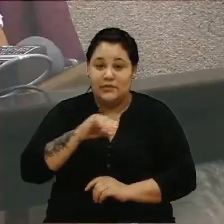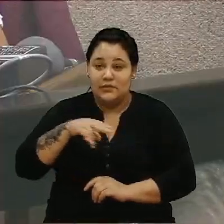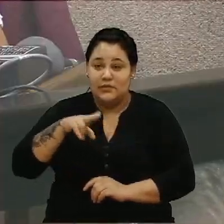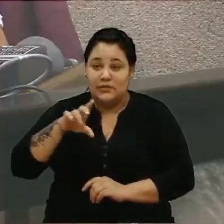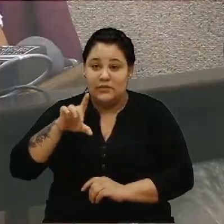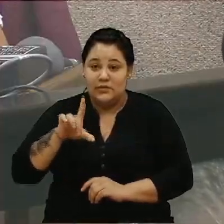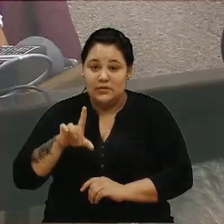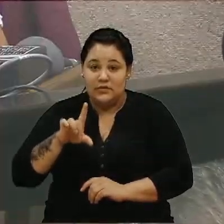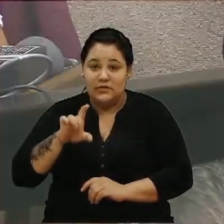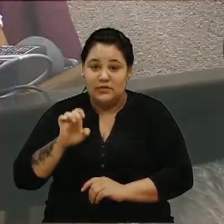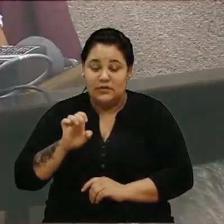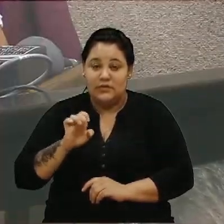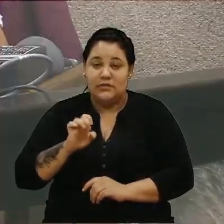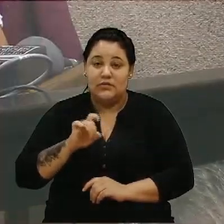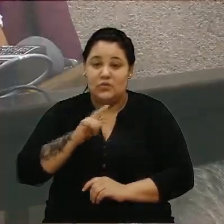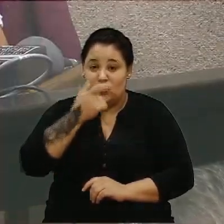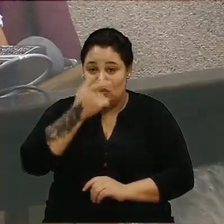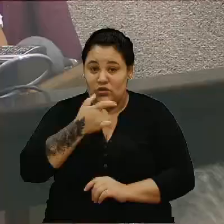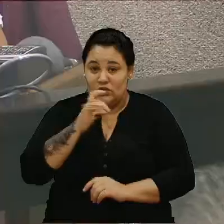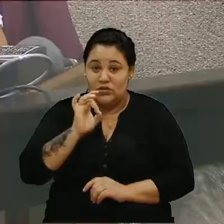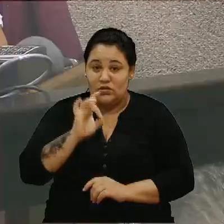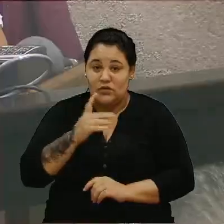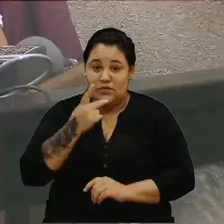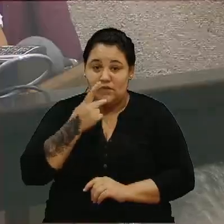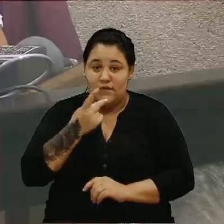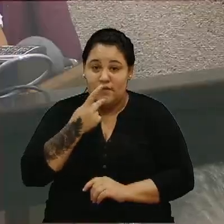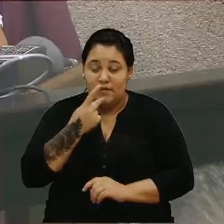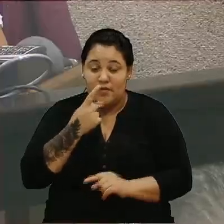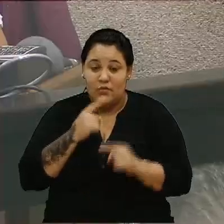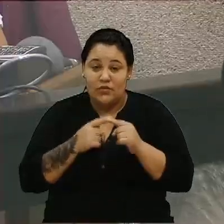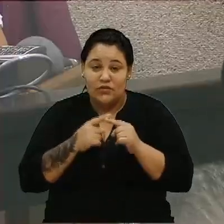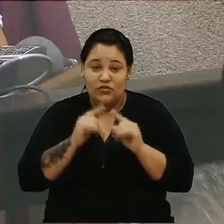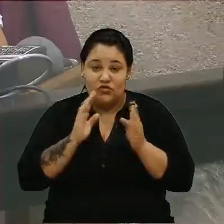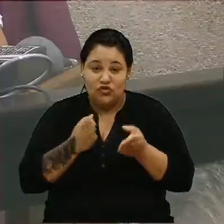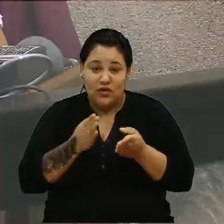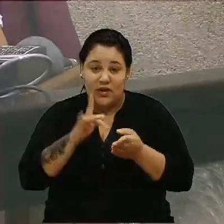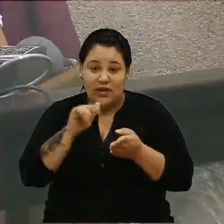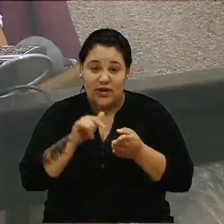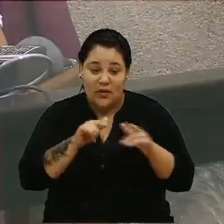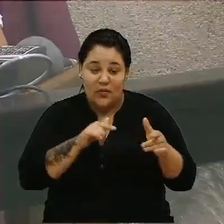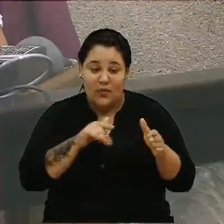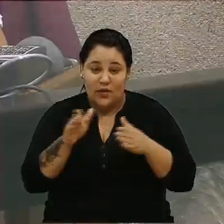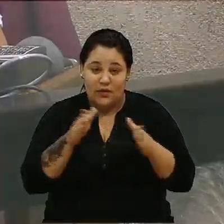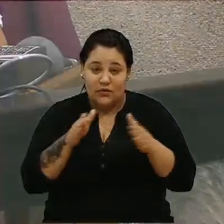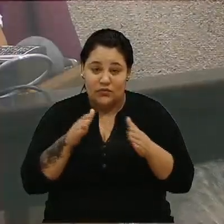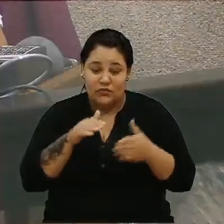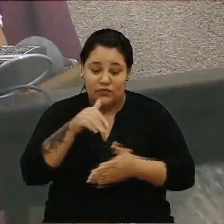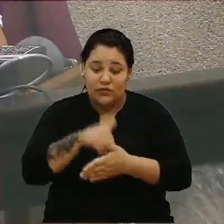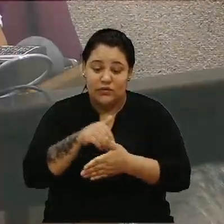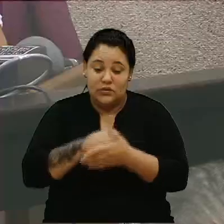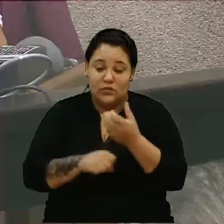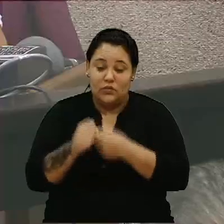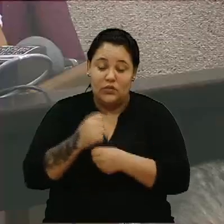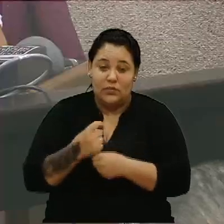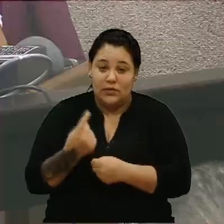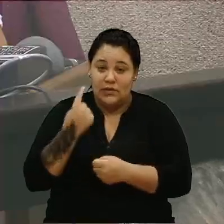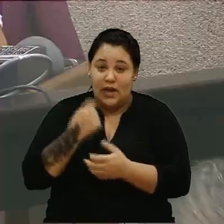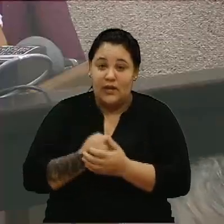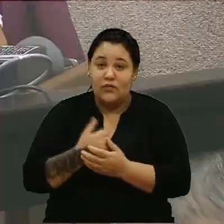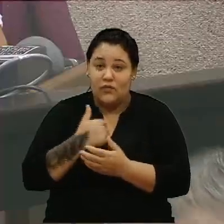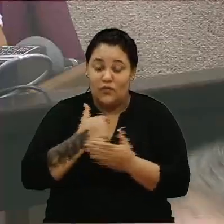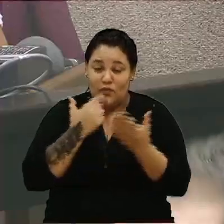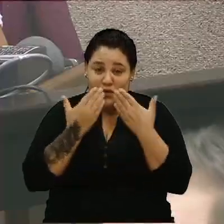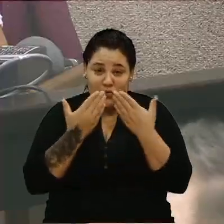só foram falados porque era época eleitoral o ano passado? Eu fico com essa dúvida, porque a gente viu